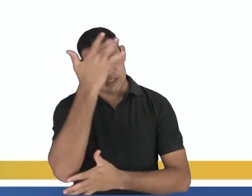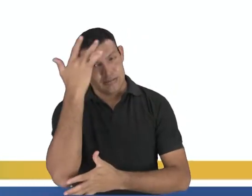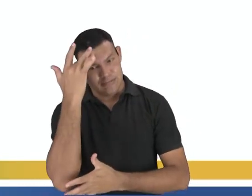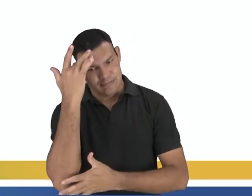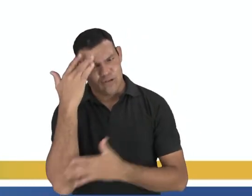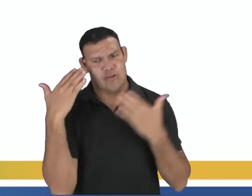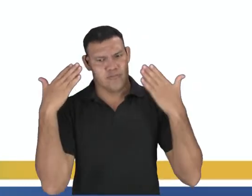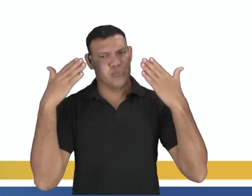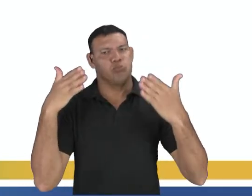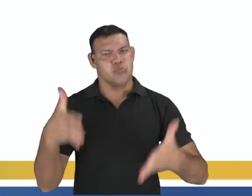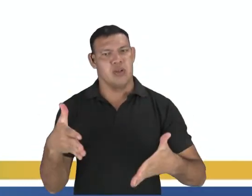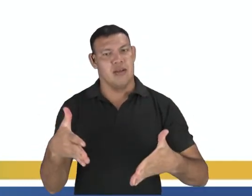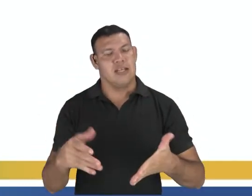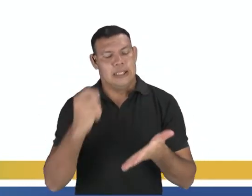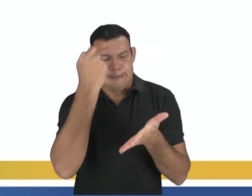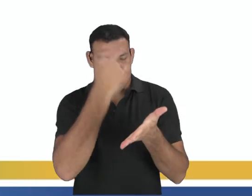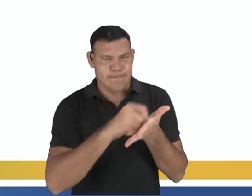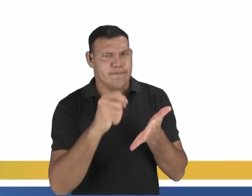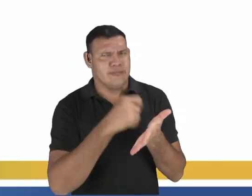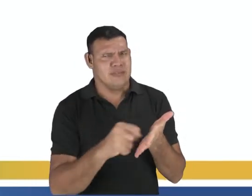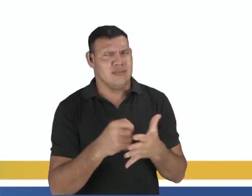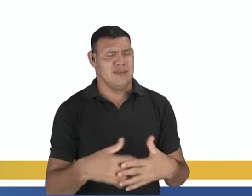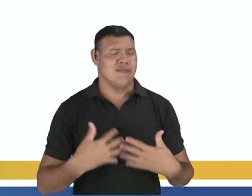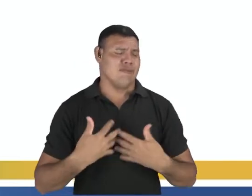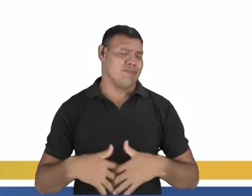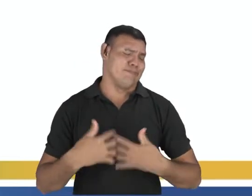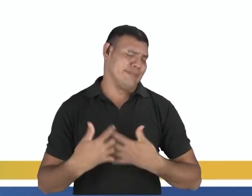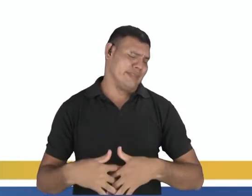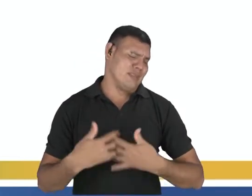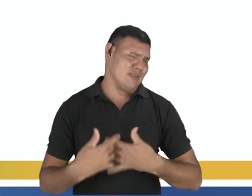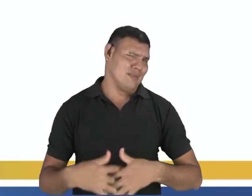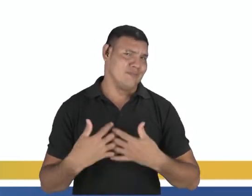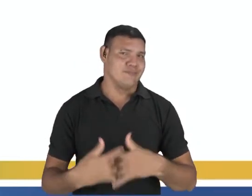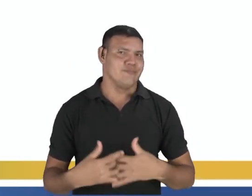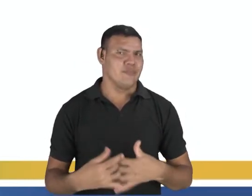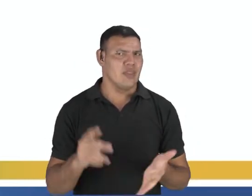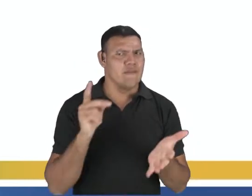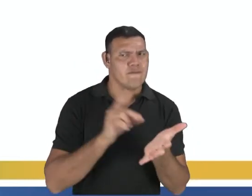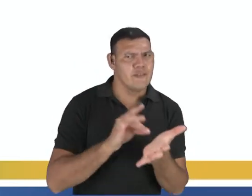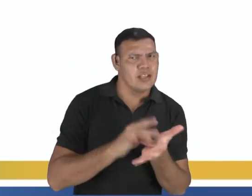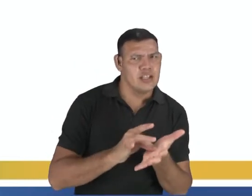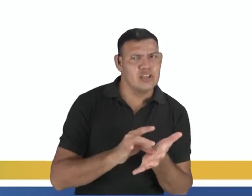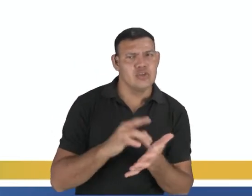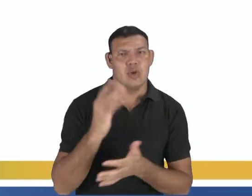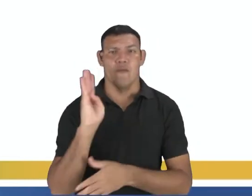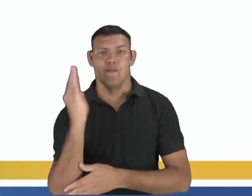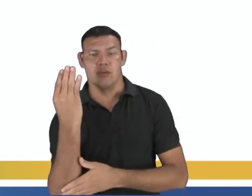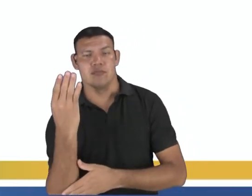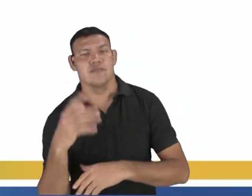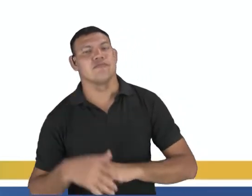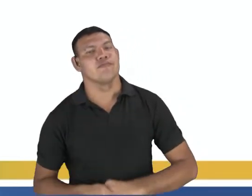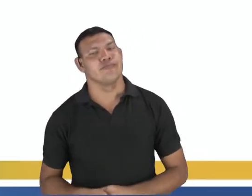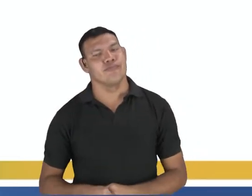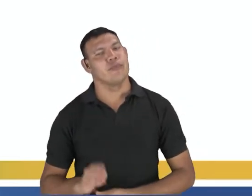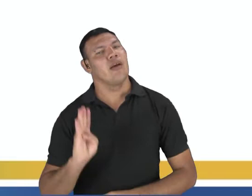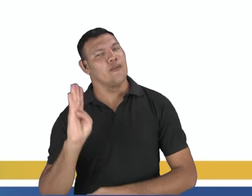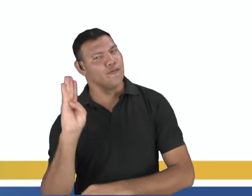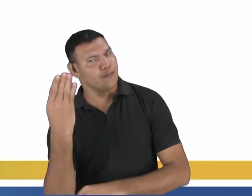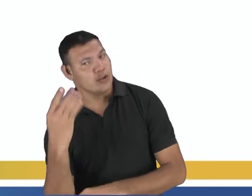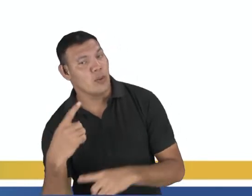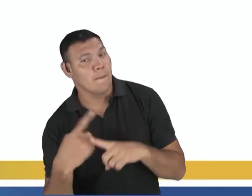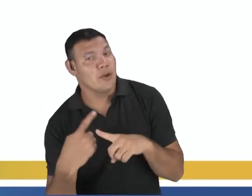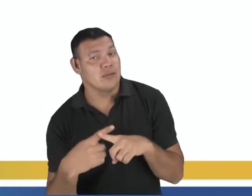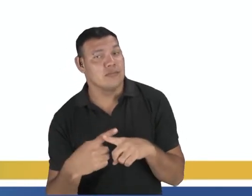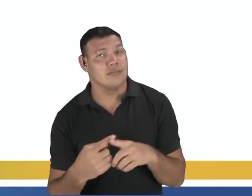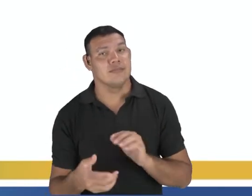colocar isso em evidência, que a escrita é mais complexa. Mas é verdade ou é mito? É mito, né?